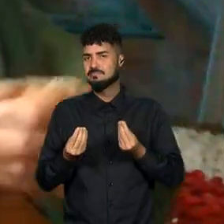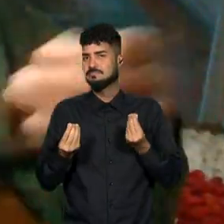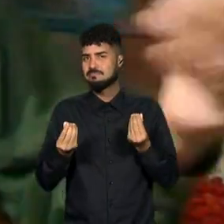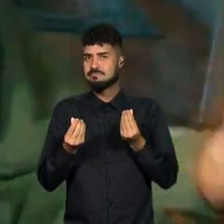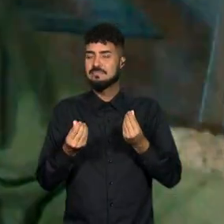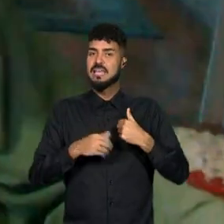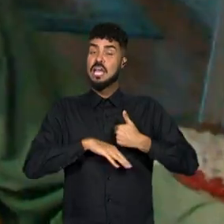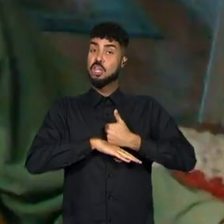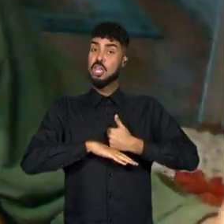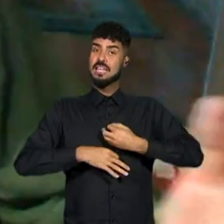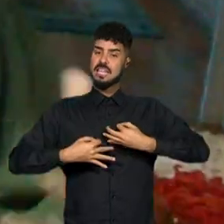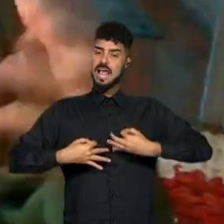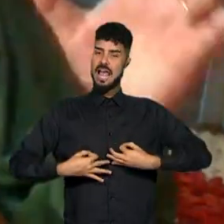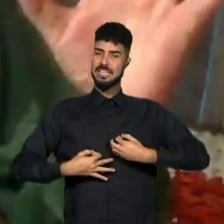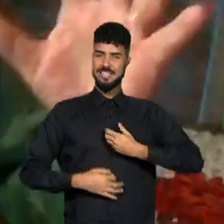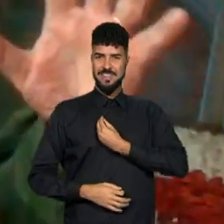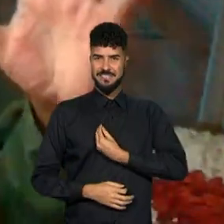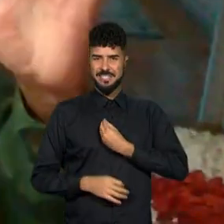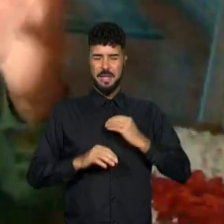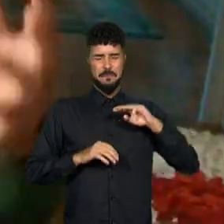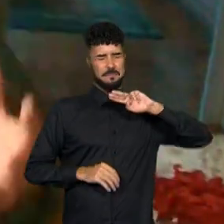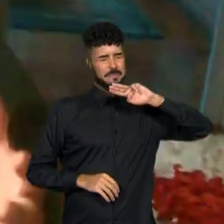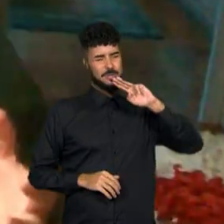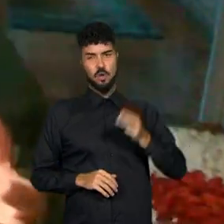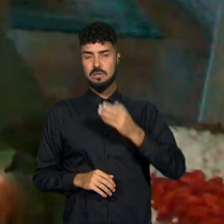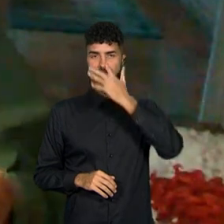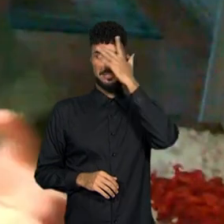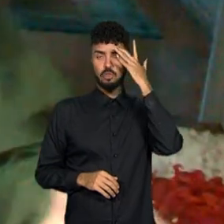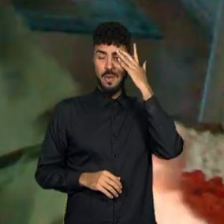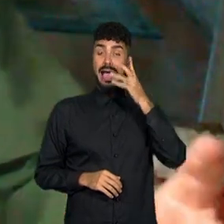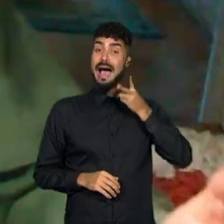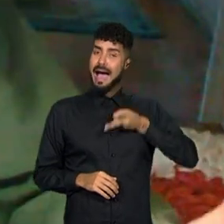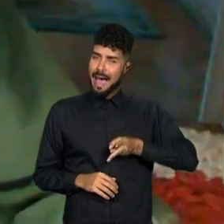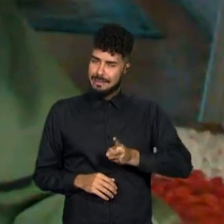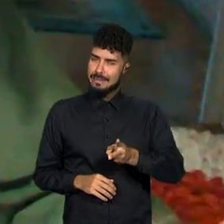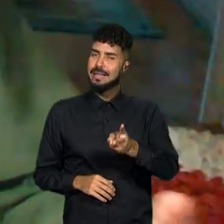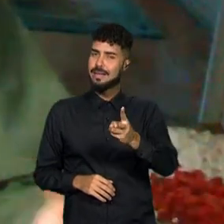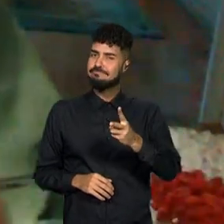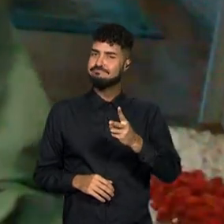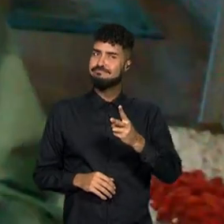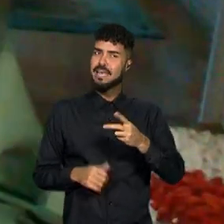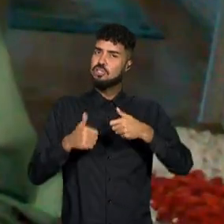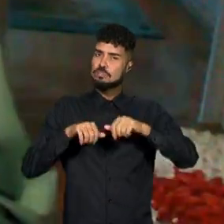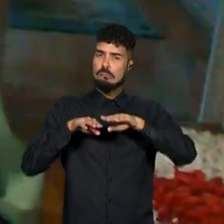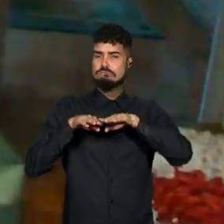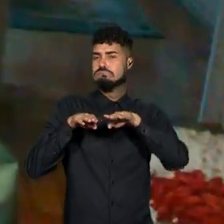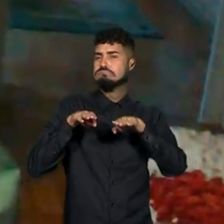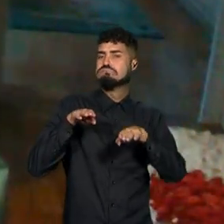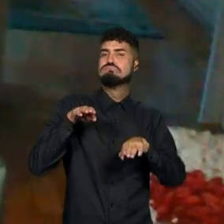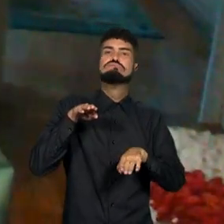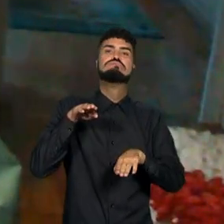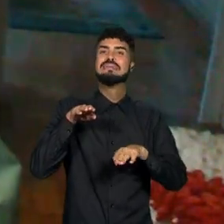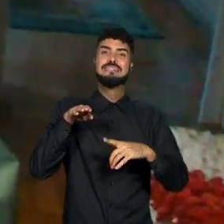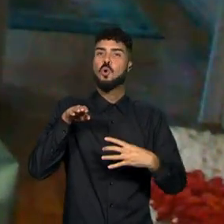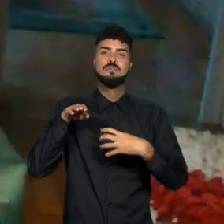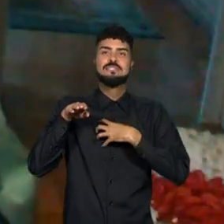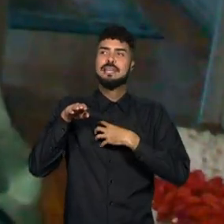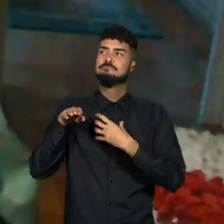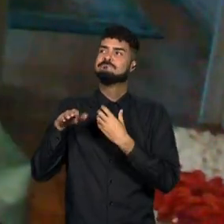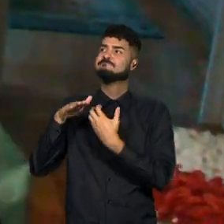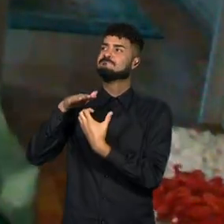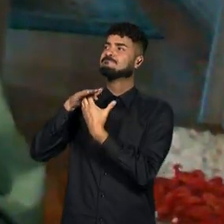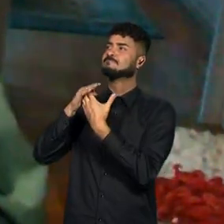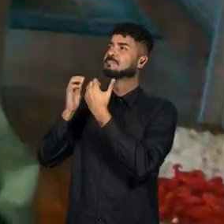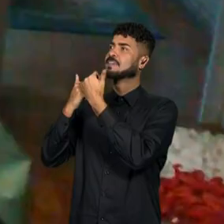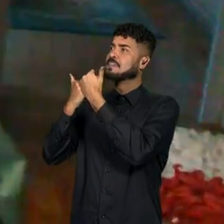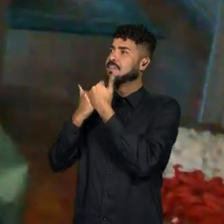de dignidade de vida para milhões de pessoas que ainda estão longe de, né, sentir a presença do